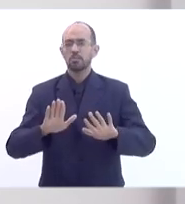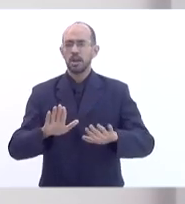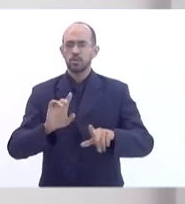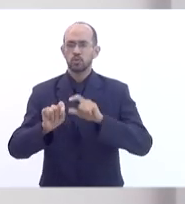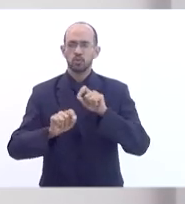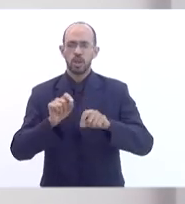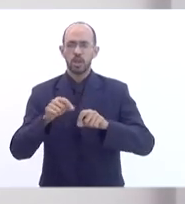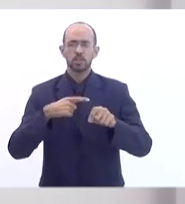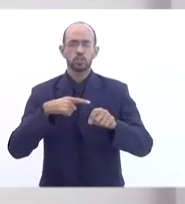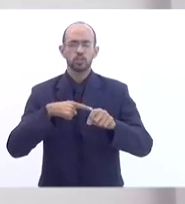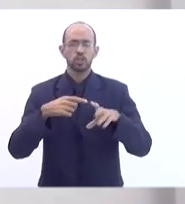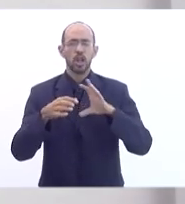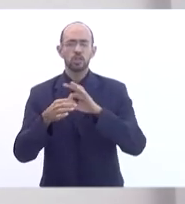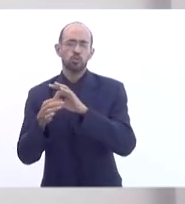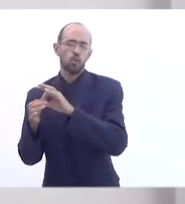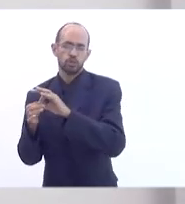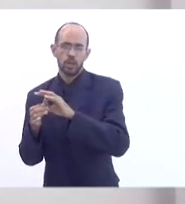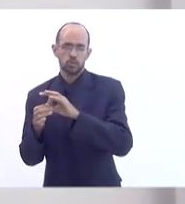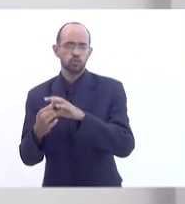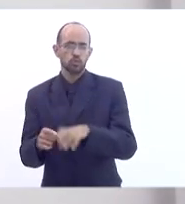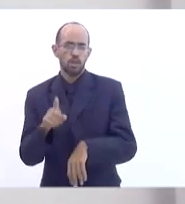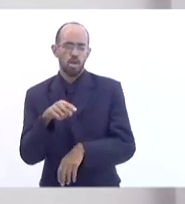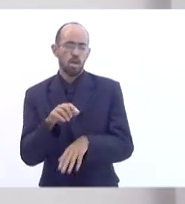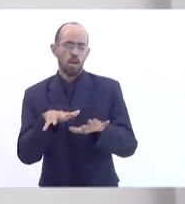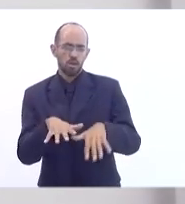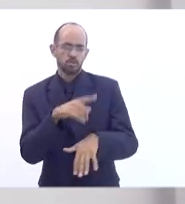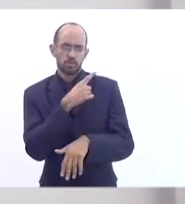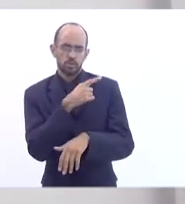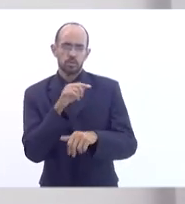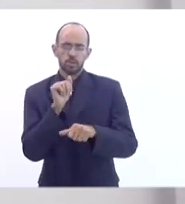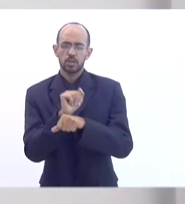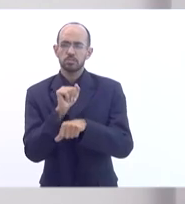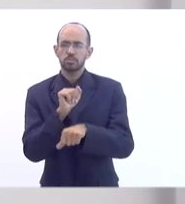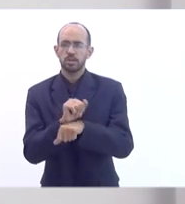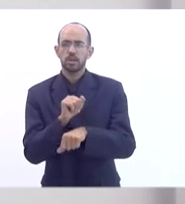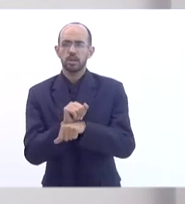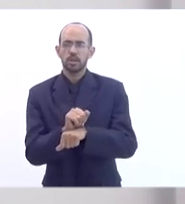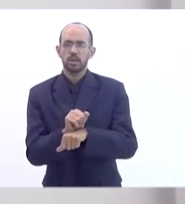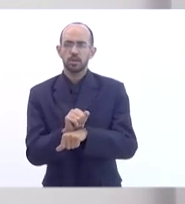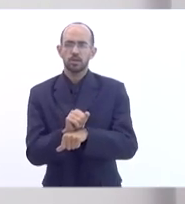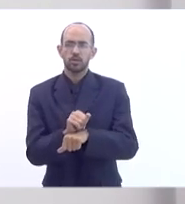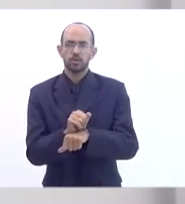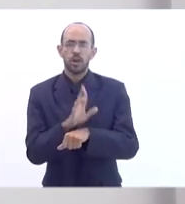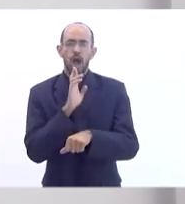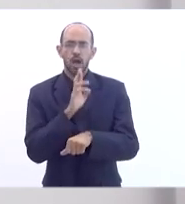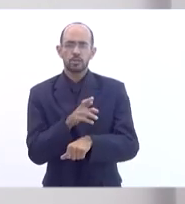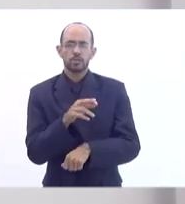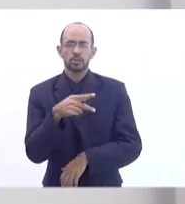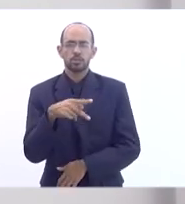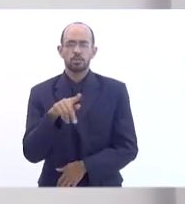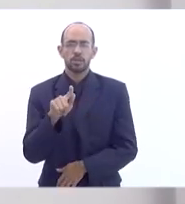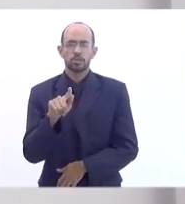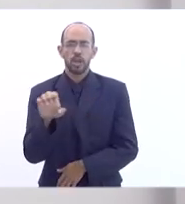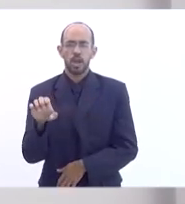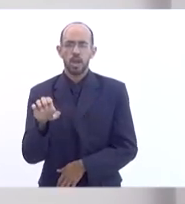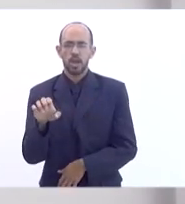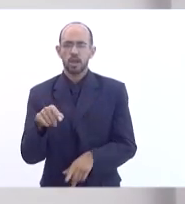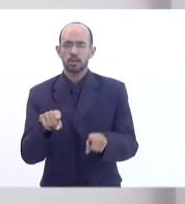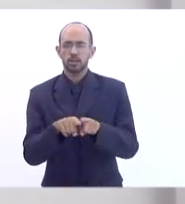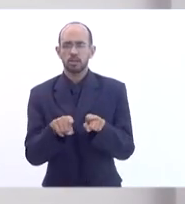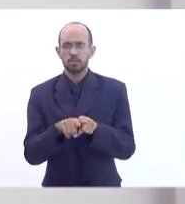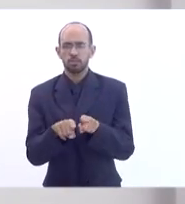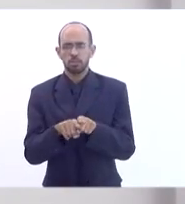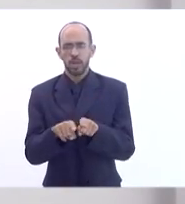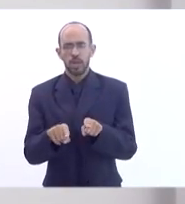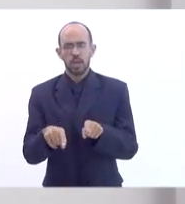que nós temos esse Panorama então estamos aguardando a manifestação parecer favorável da PG a medida